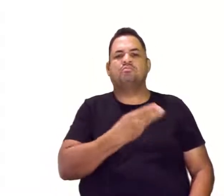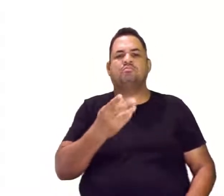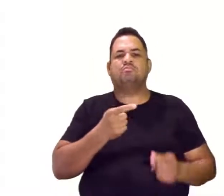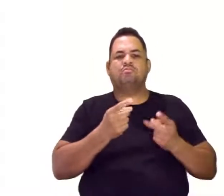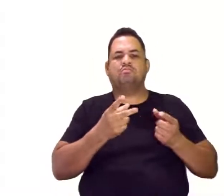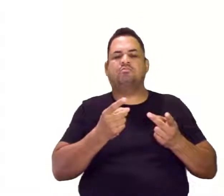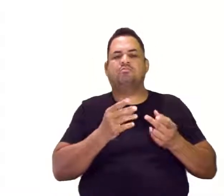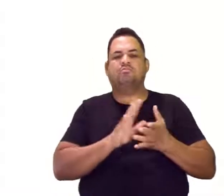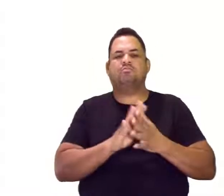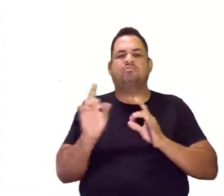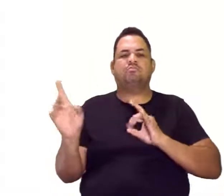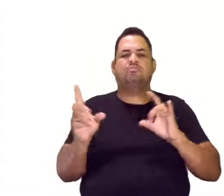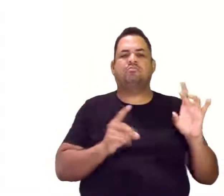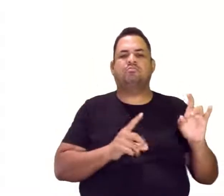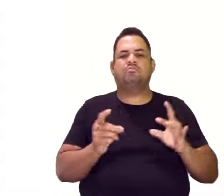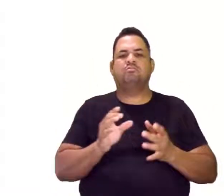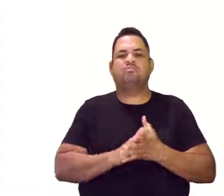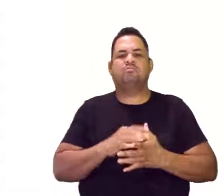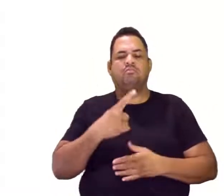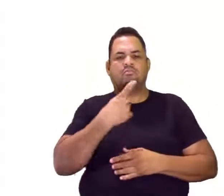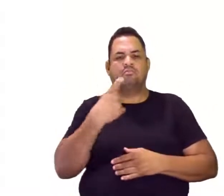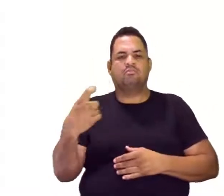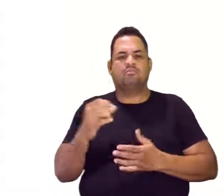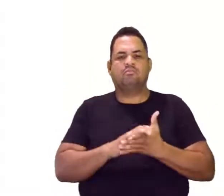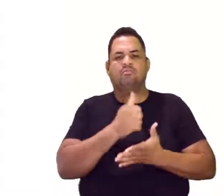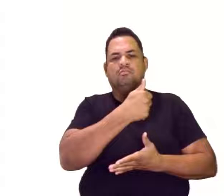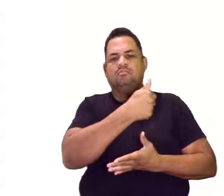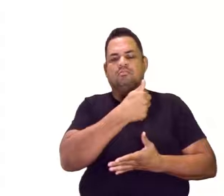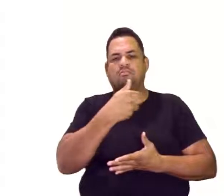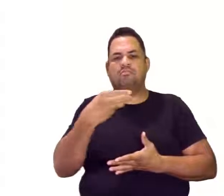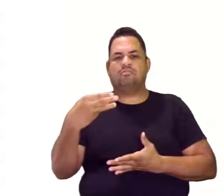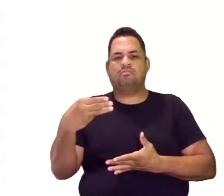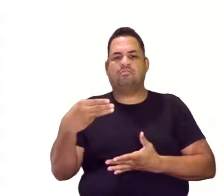perfume. Então, o perfume 1 vendeu? 13%.